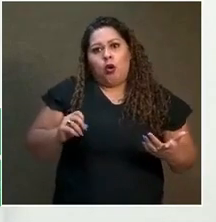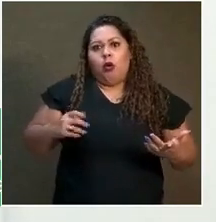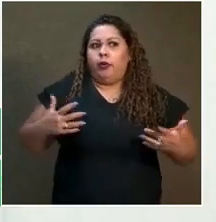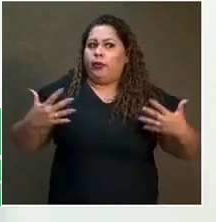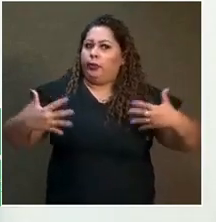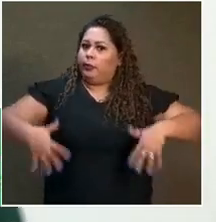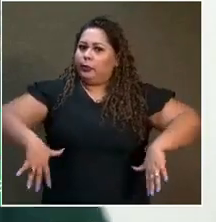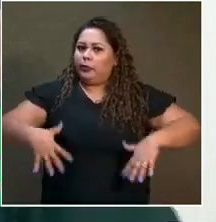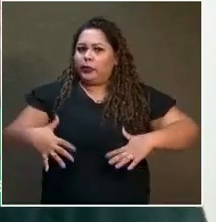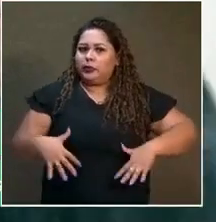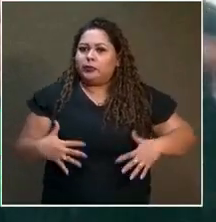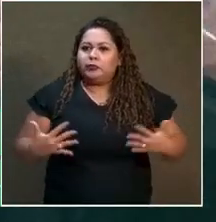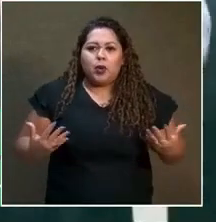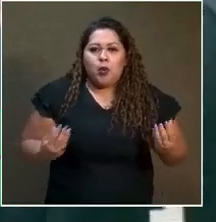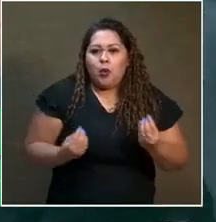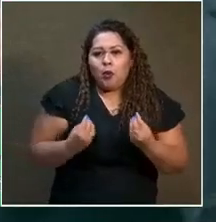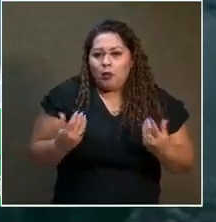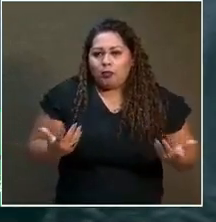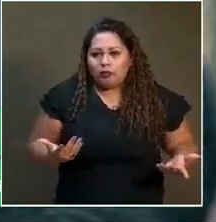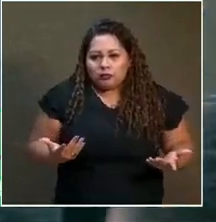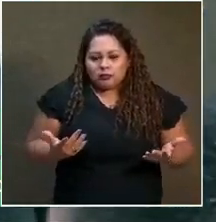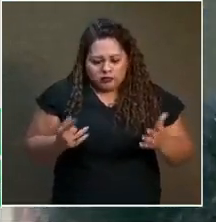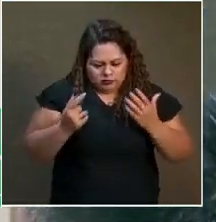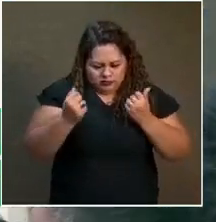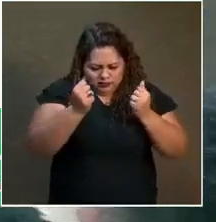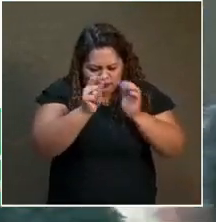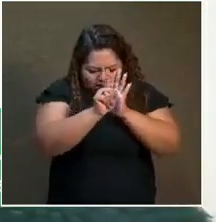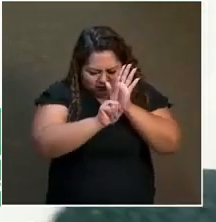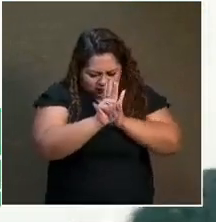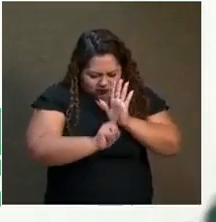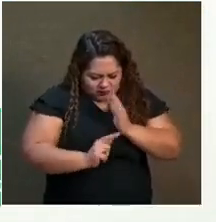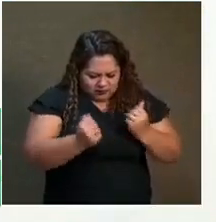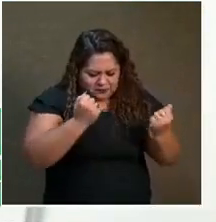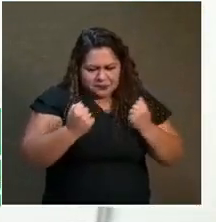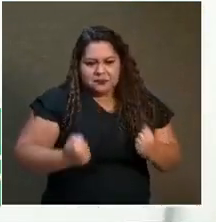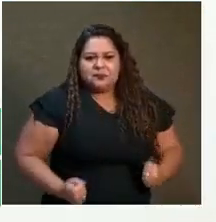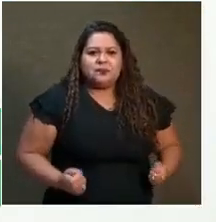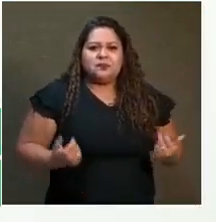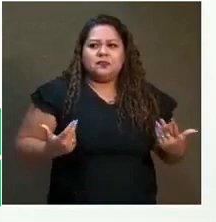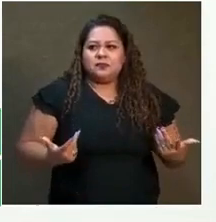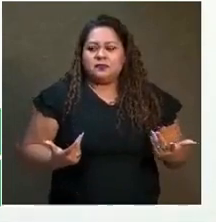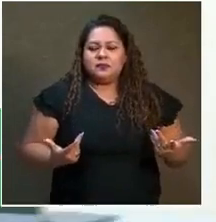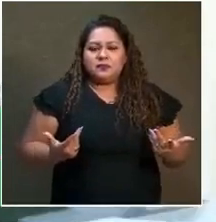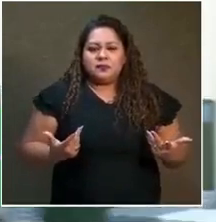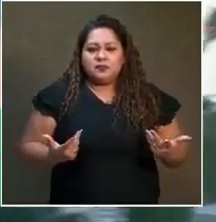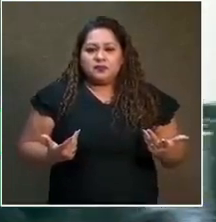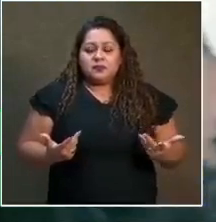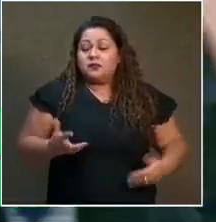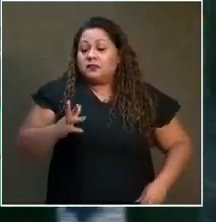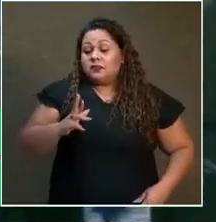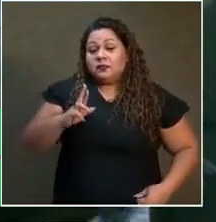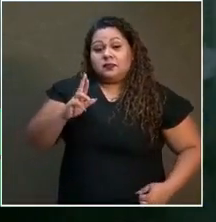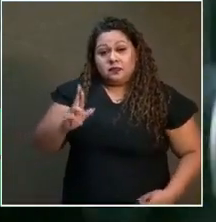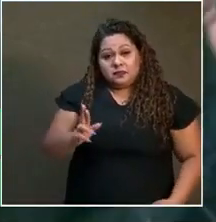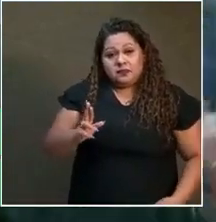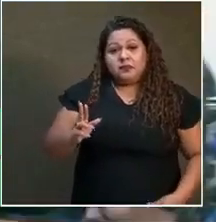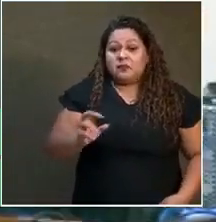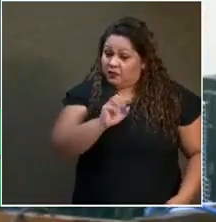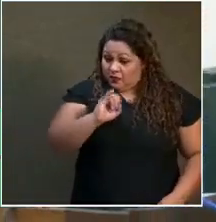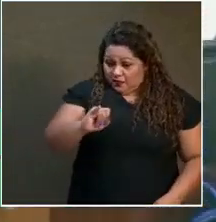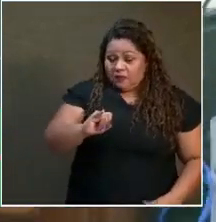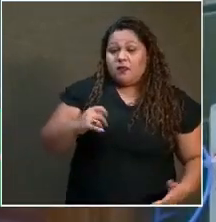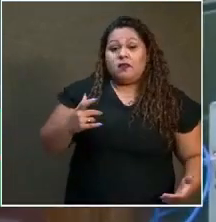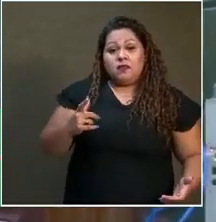cruel. Era para fazer a perícia no corpo e responder essa resposta. Se